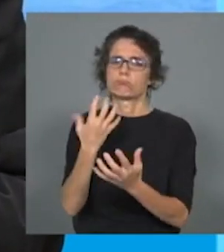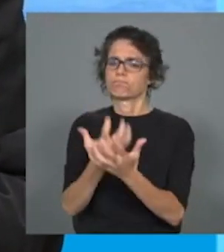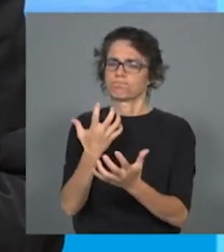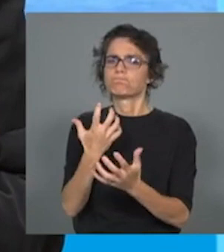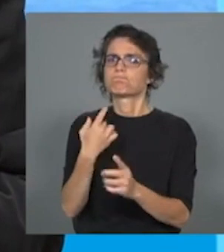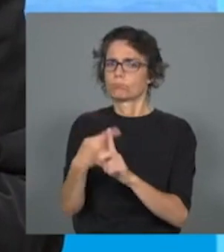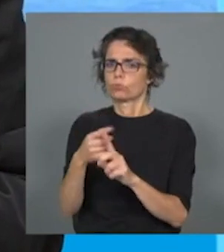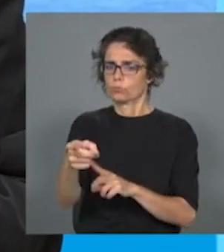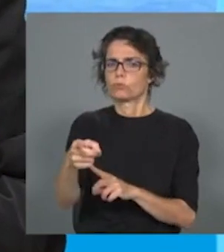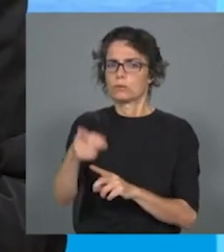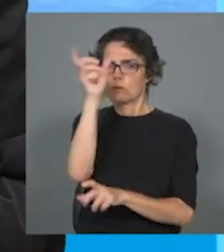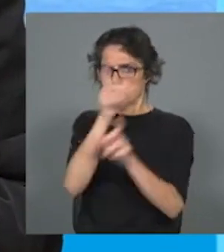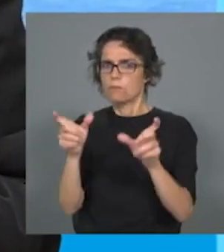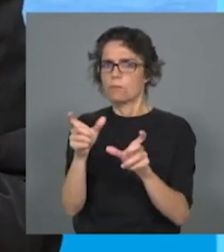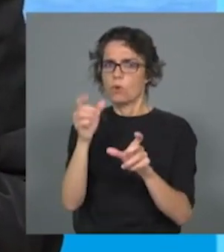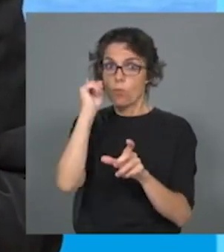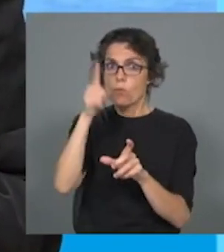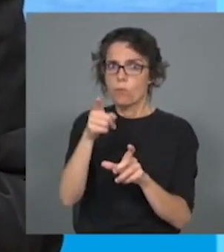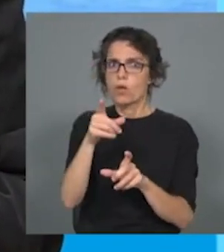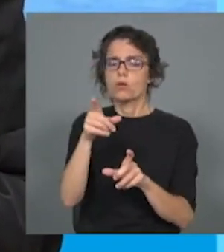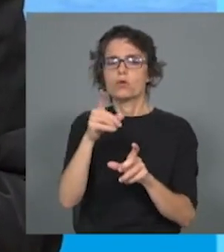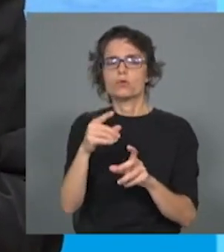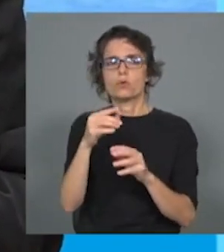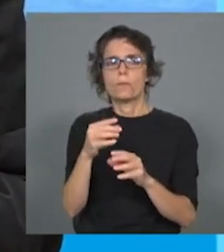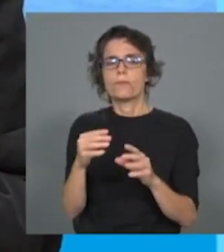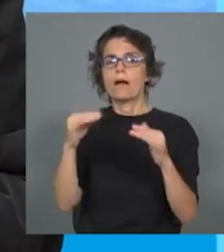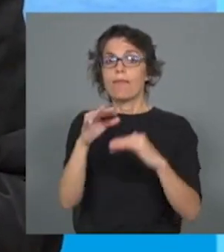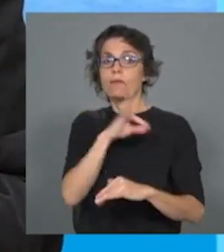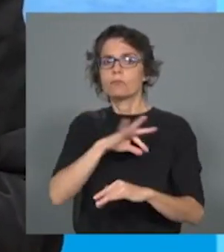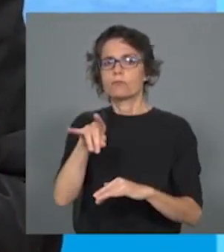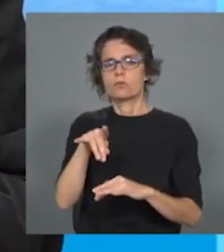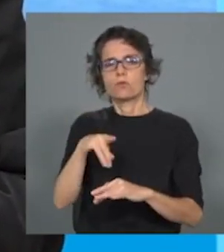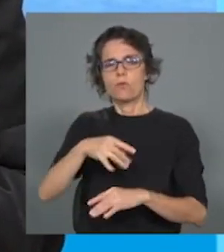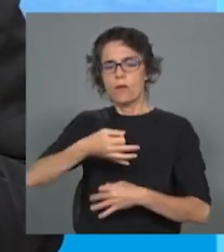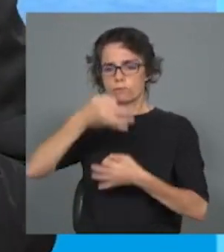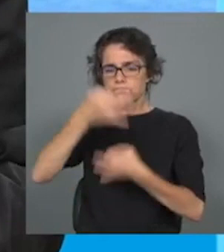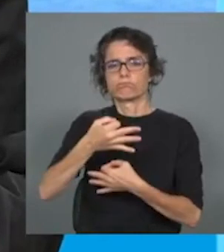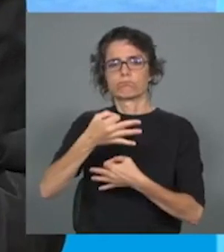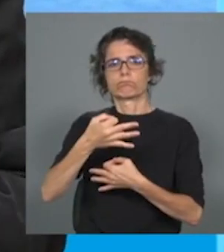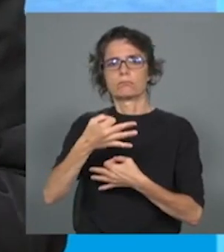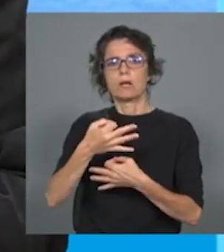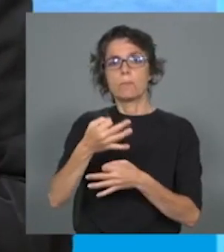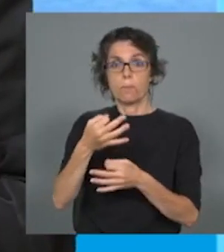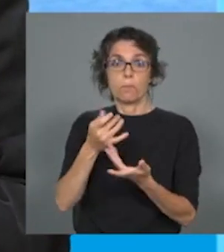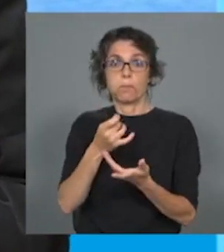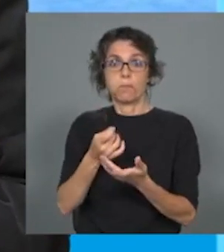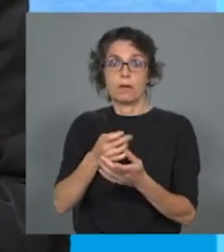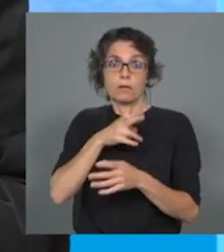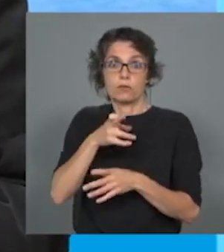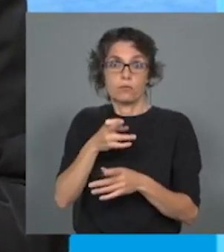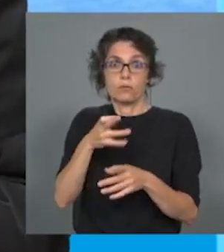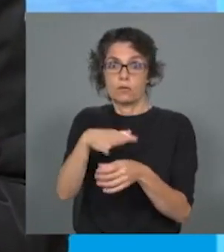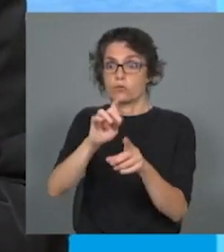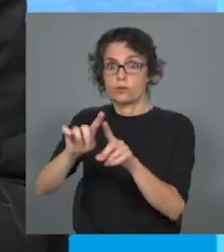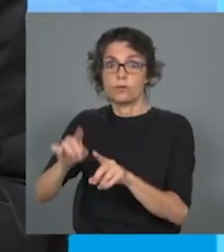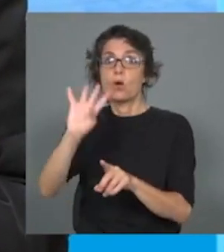mais preparados, profissionalmente preparados, para dar uma resposta profissional. E nós vemos que, num dia qualquer,